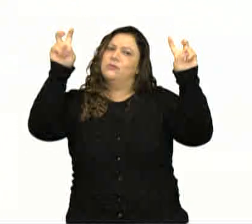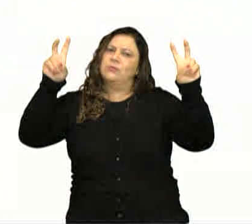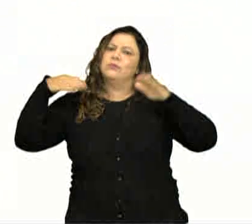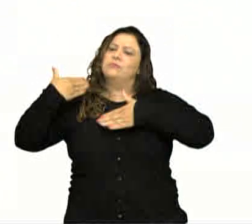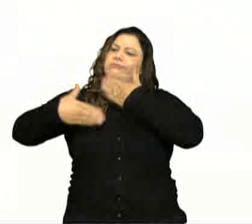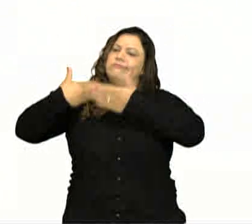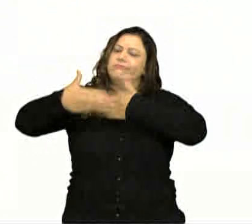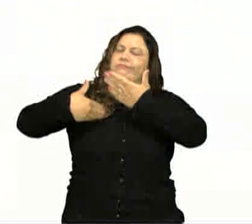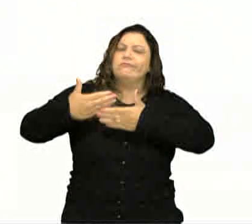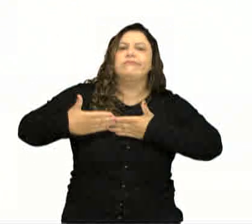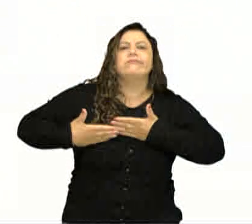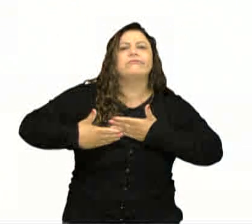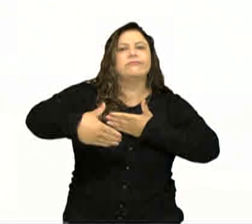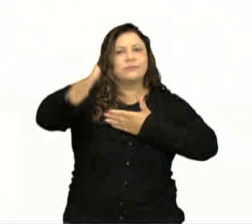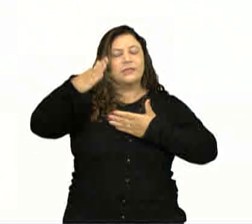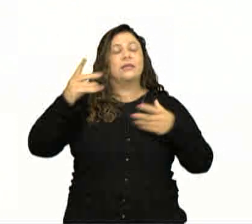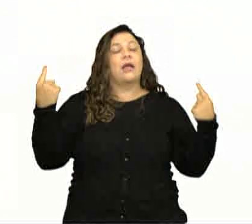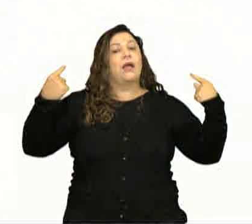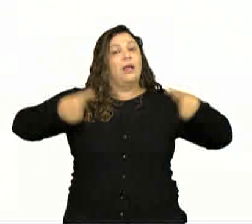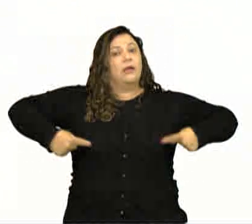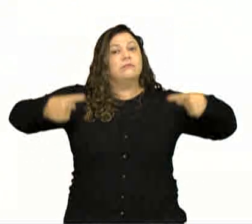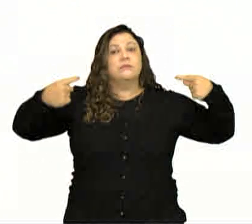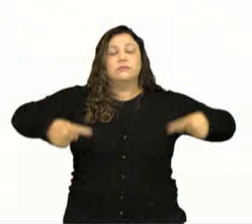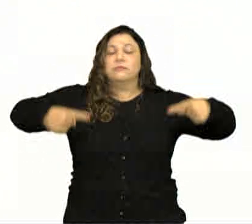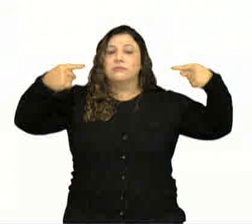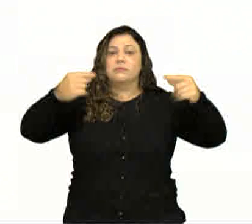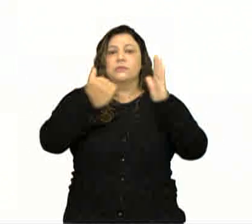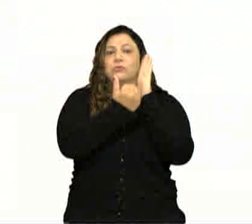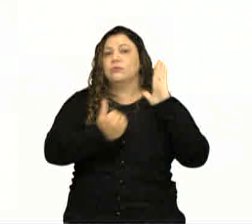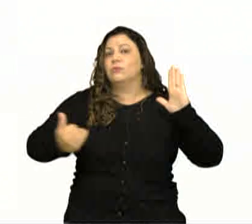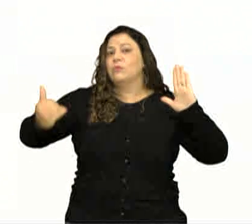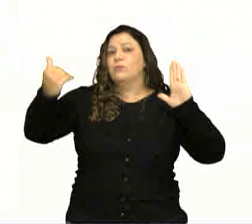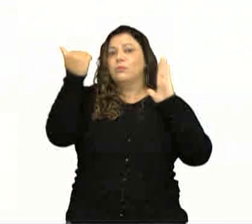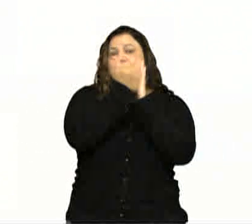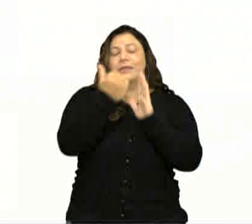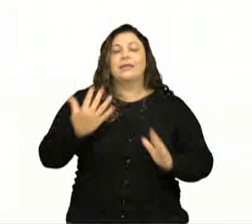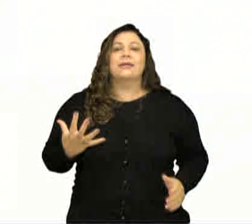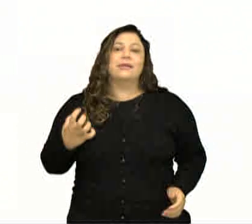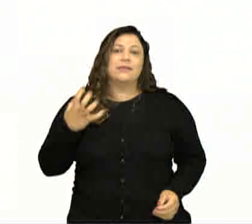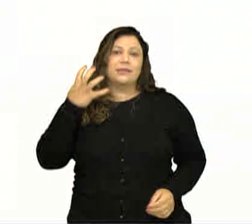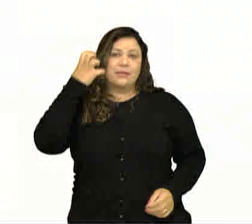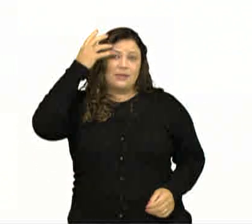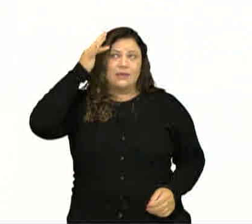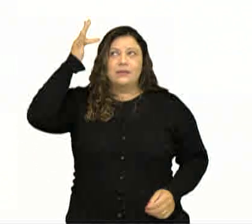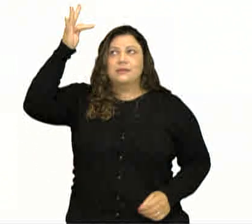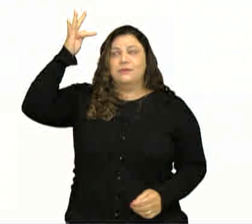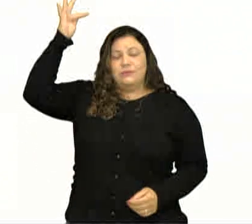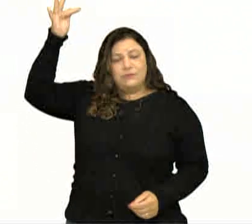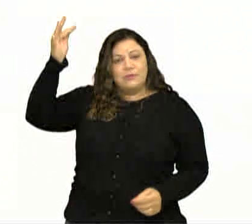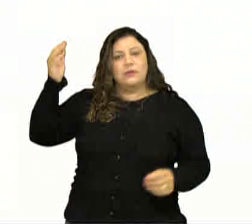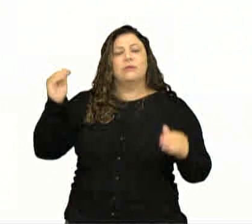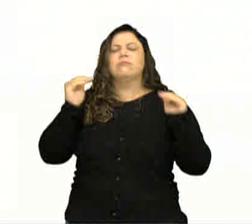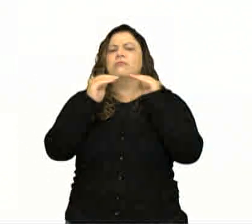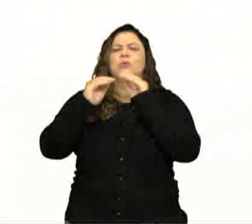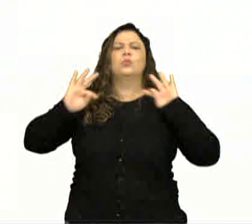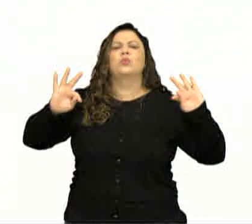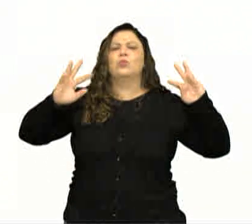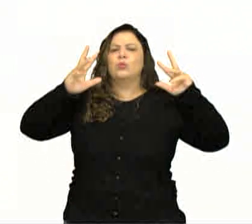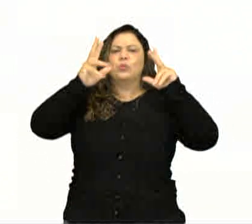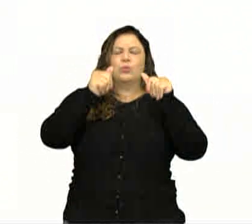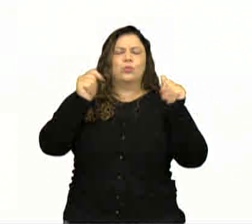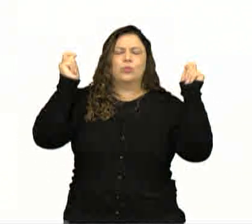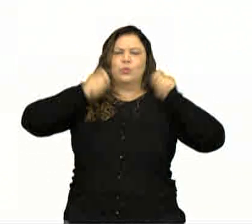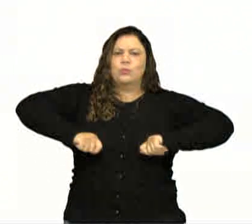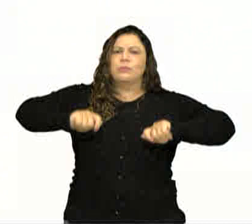em filosofia. Essa oposição é superada em Spinoza. De acordo com o filósofo, todo aquele que age